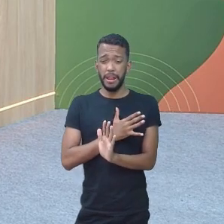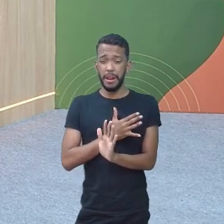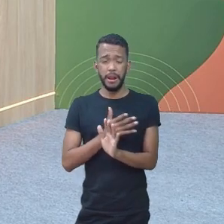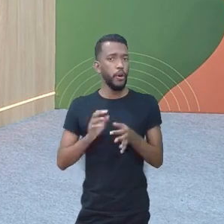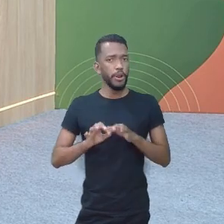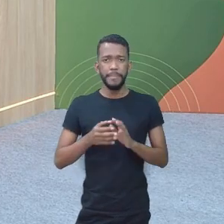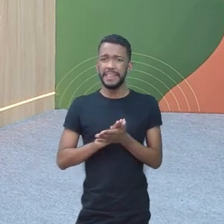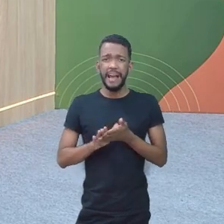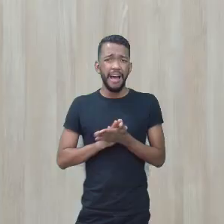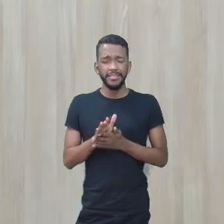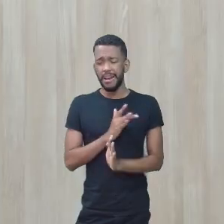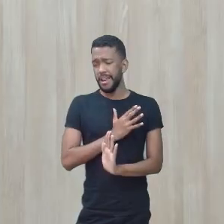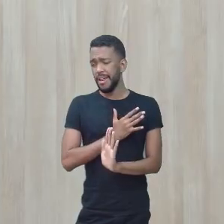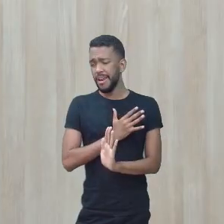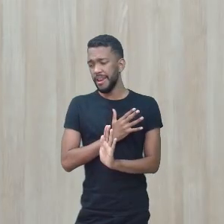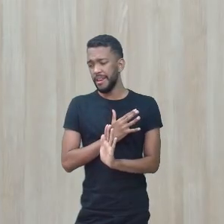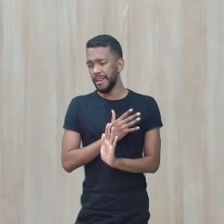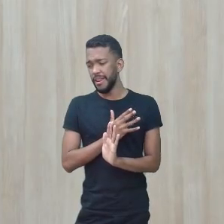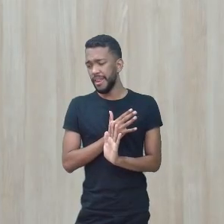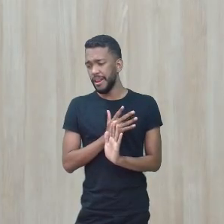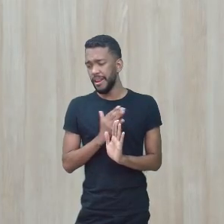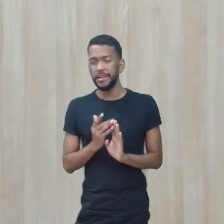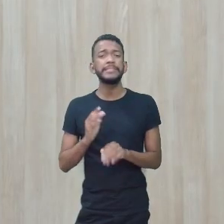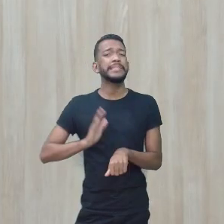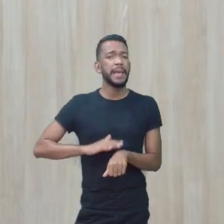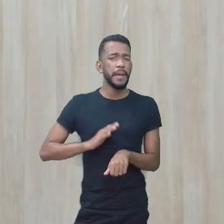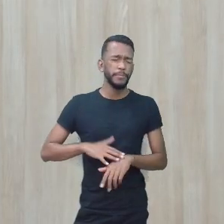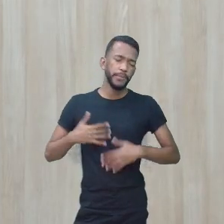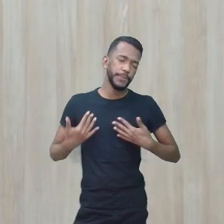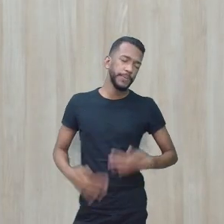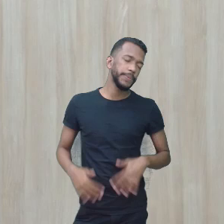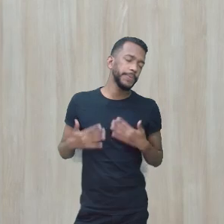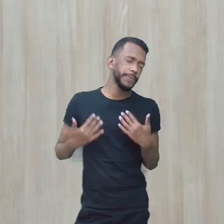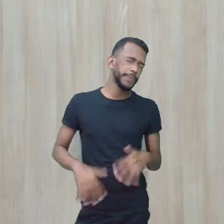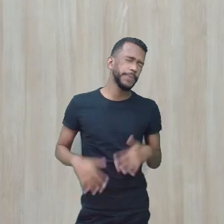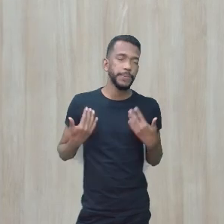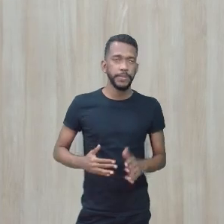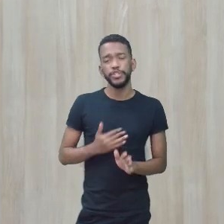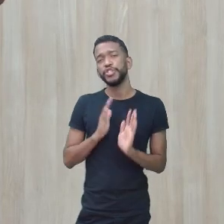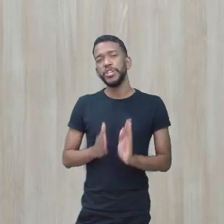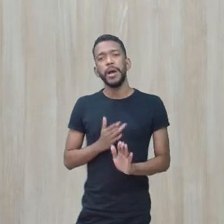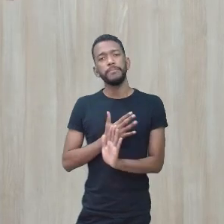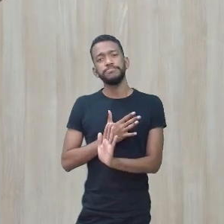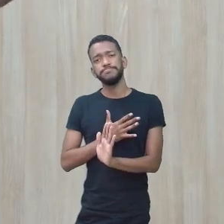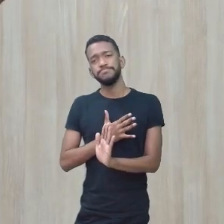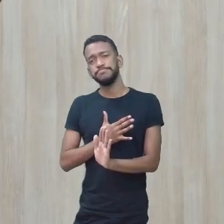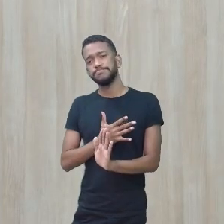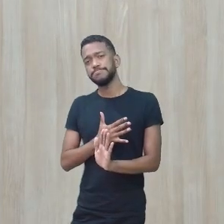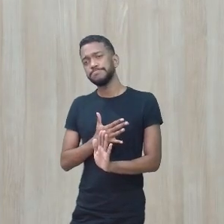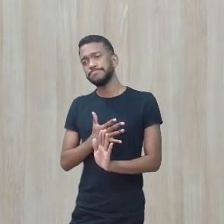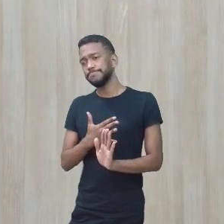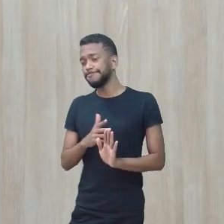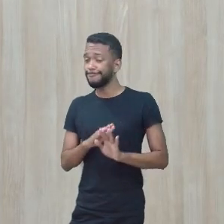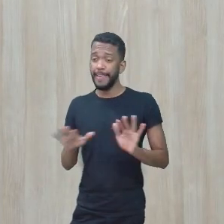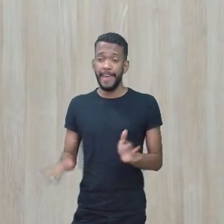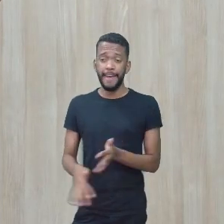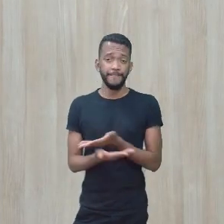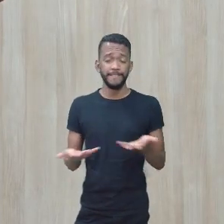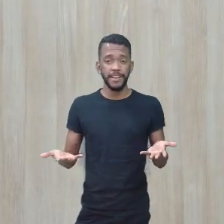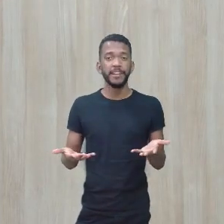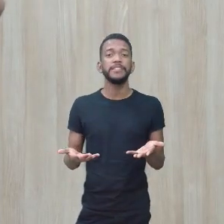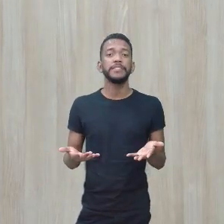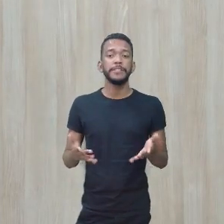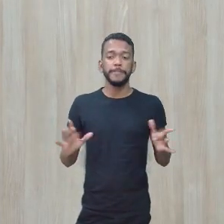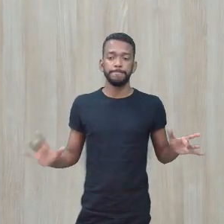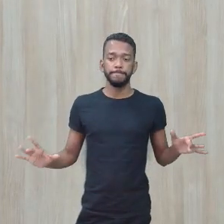muita coisa, né? É muito tempo para a gente ficar sem esse evento que